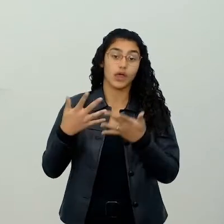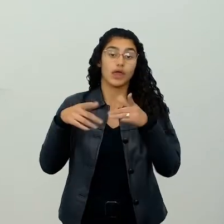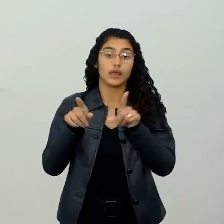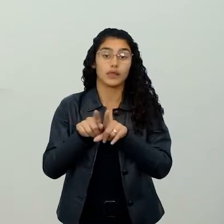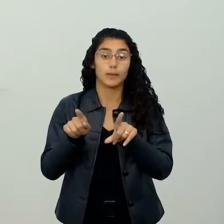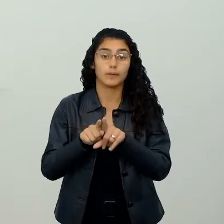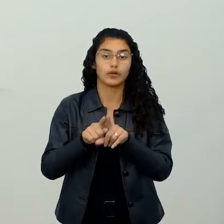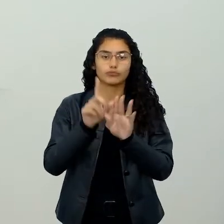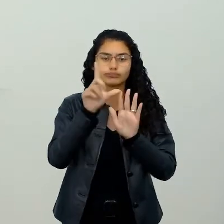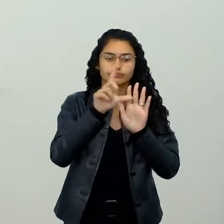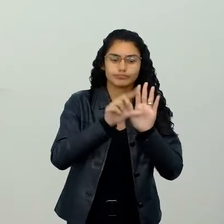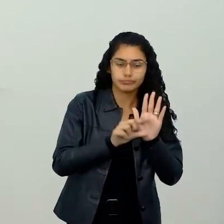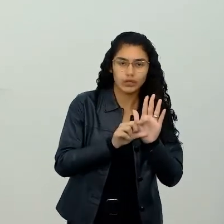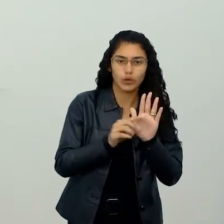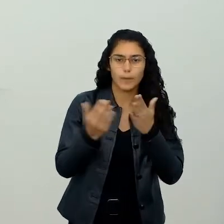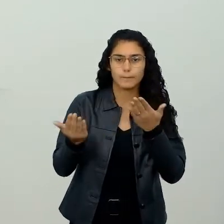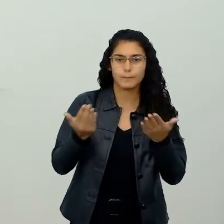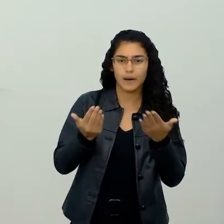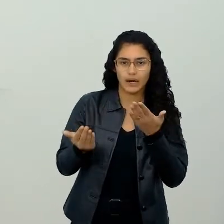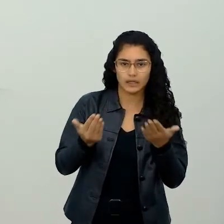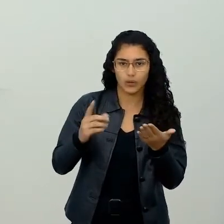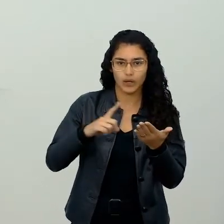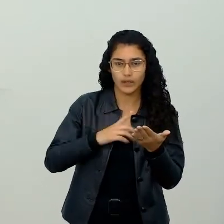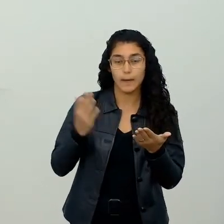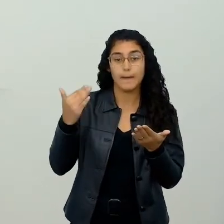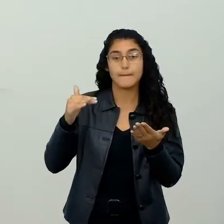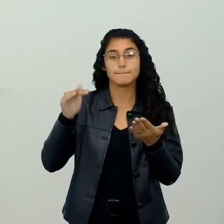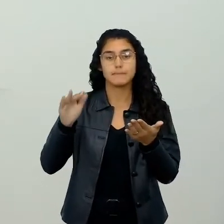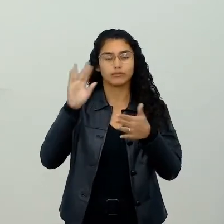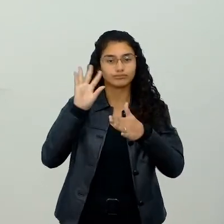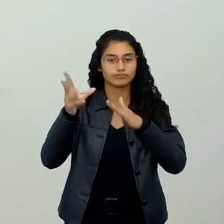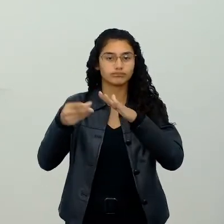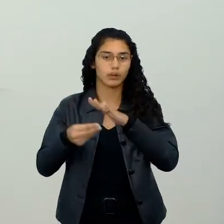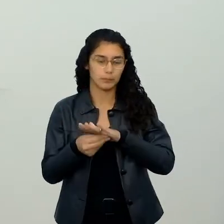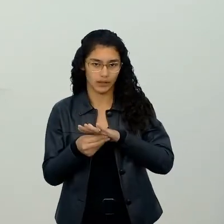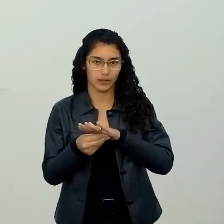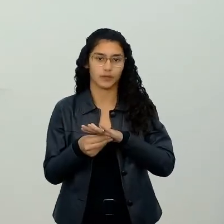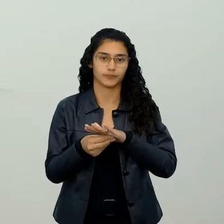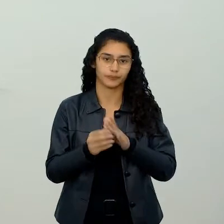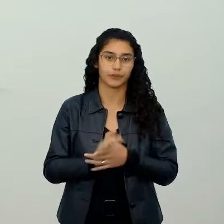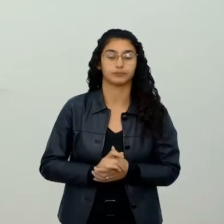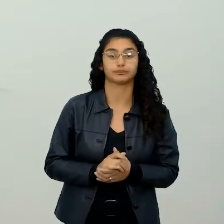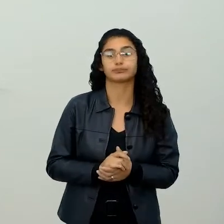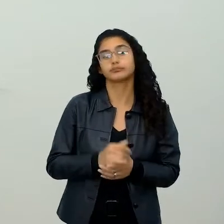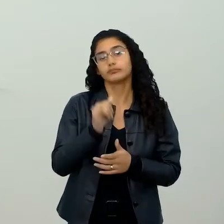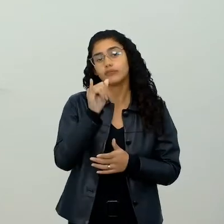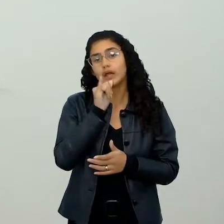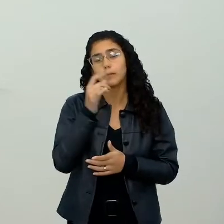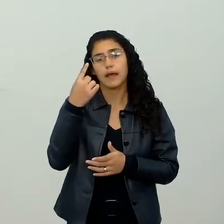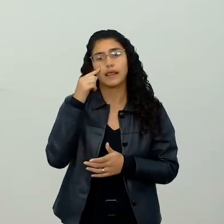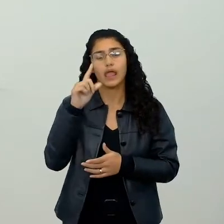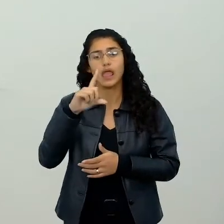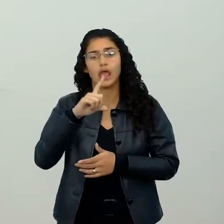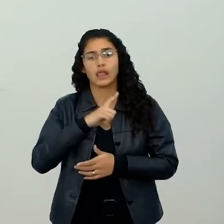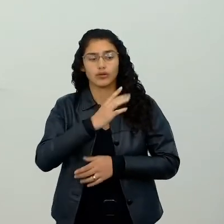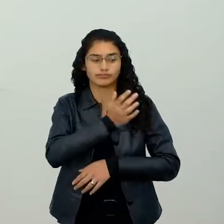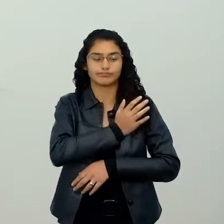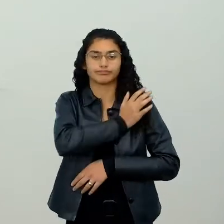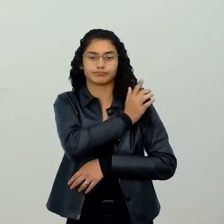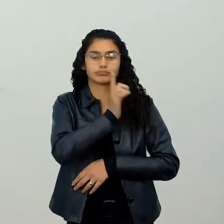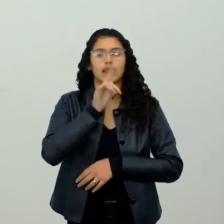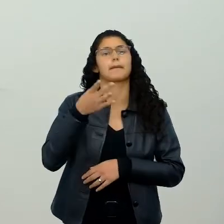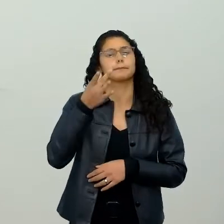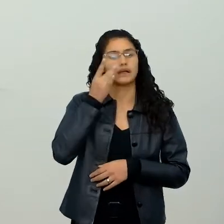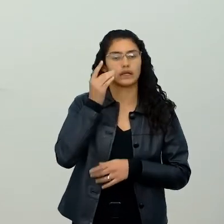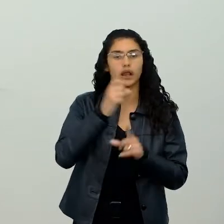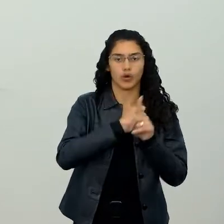se reduzem um ao outro, mas um complementa o outro, né? Então, por exemplo, a ideia do racismo é muito presente